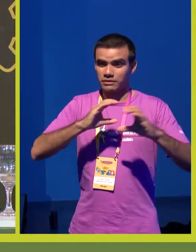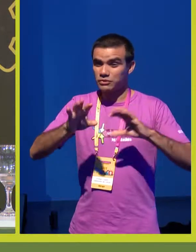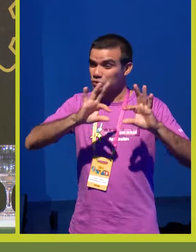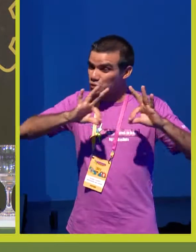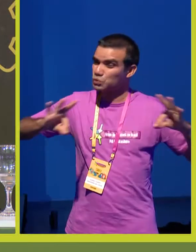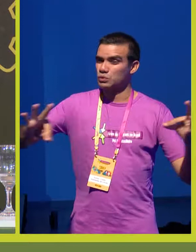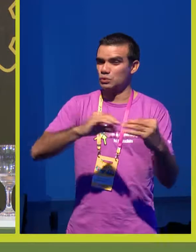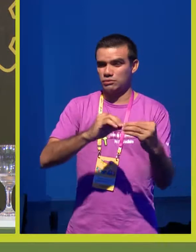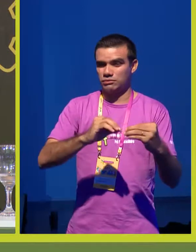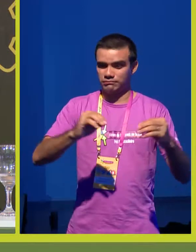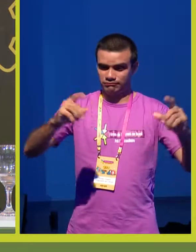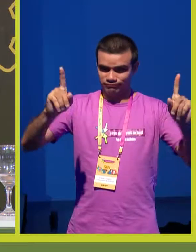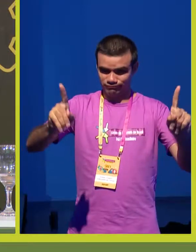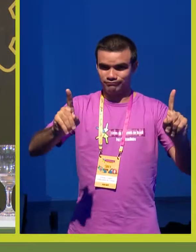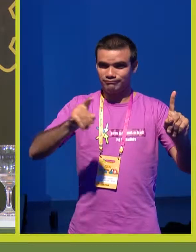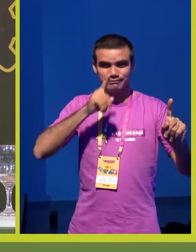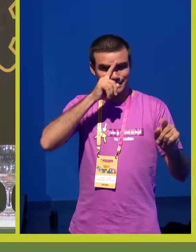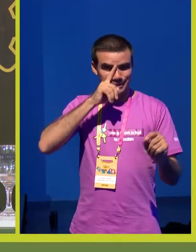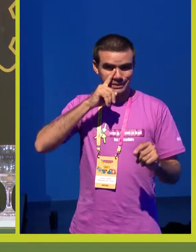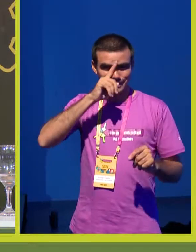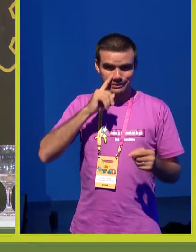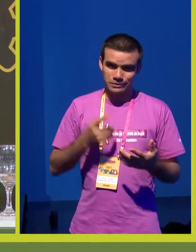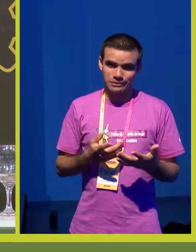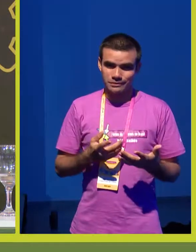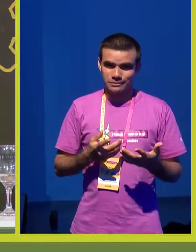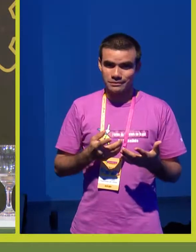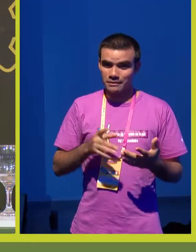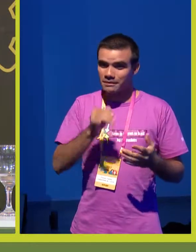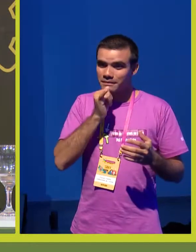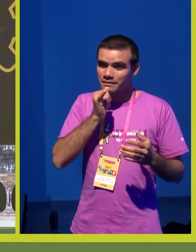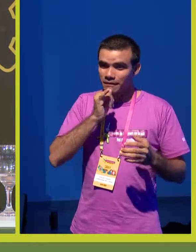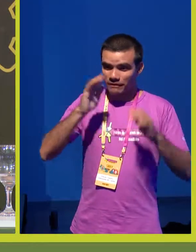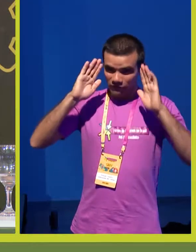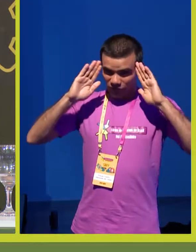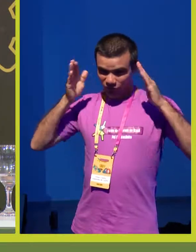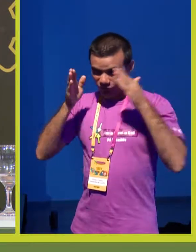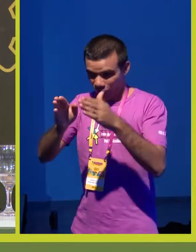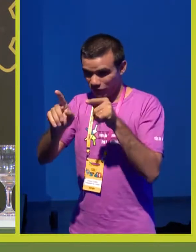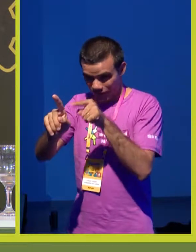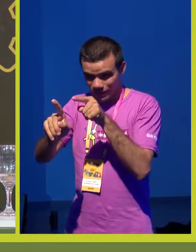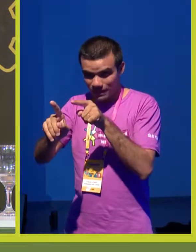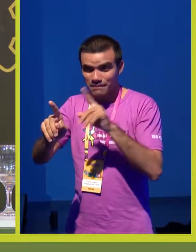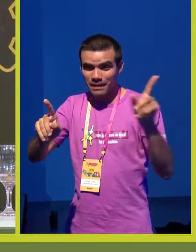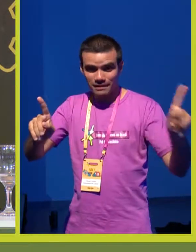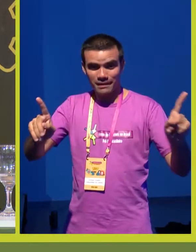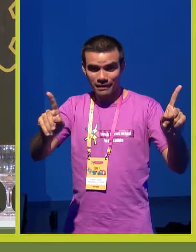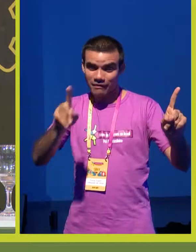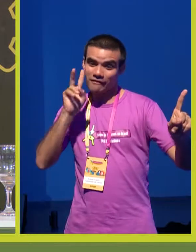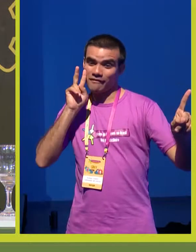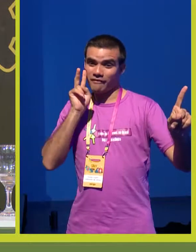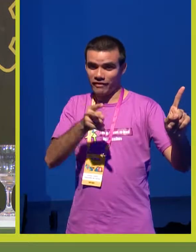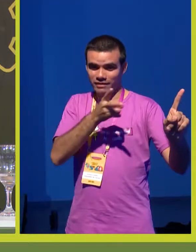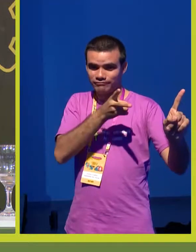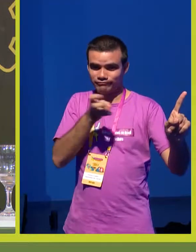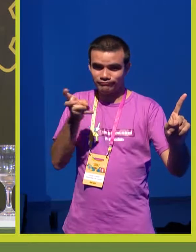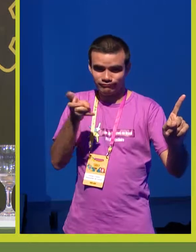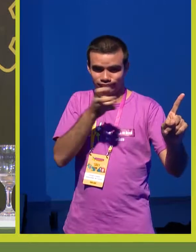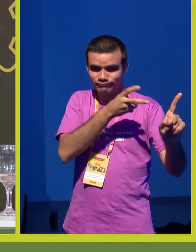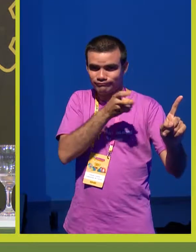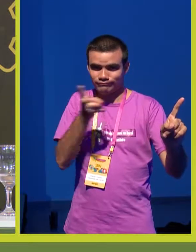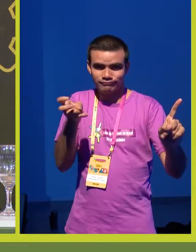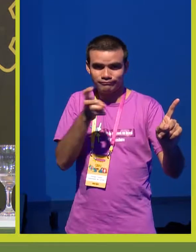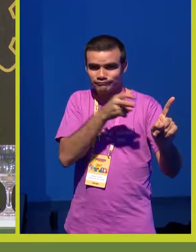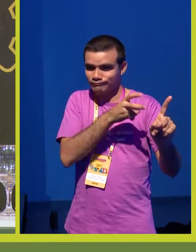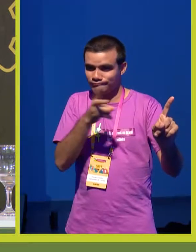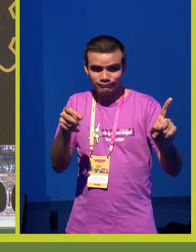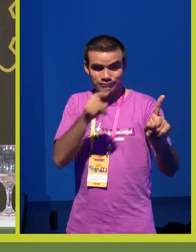utilizam essa aplicação e não só o alvo da investigação. Um ponto muito importante, implementar uma proposta como essa